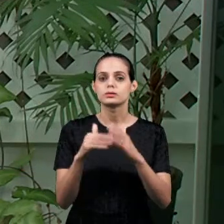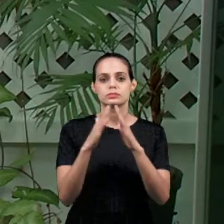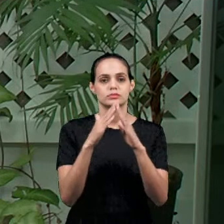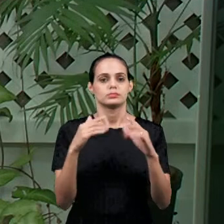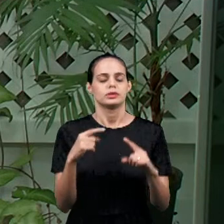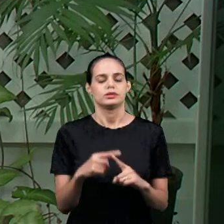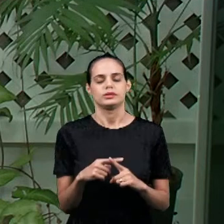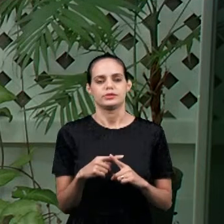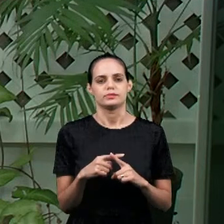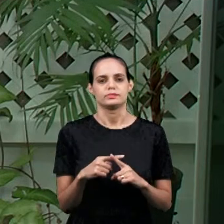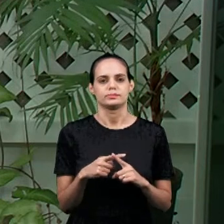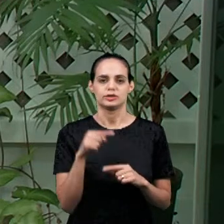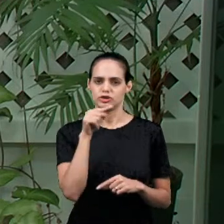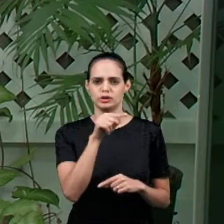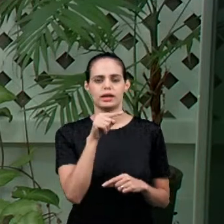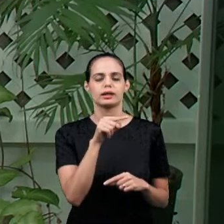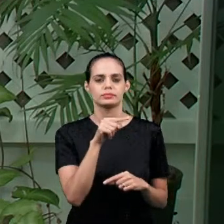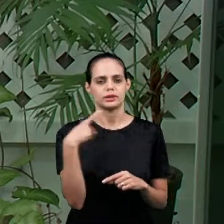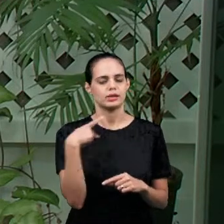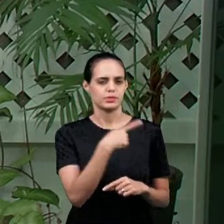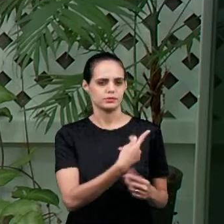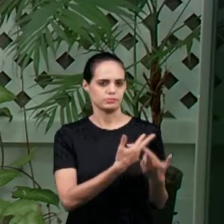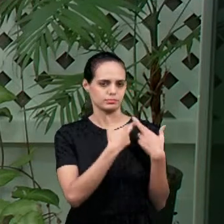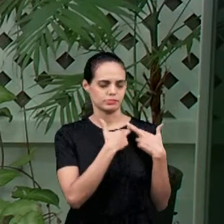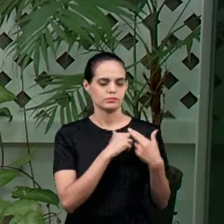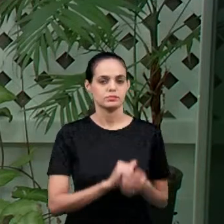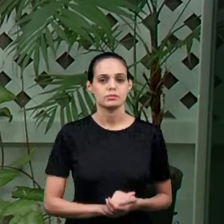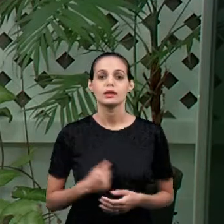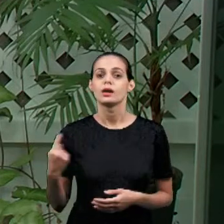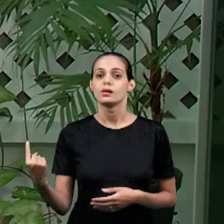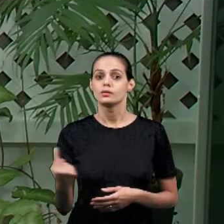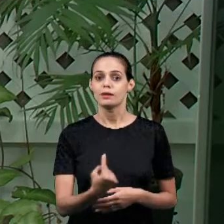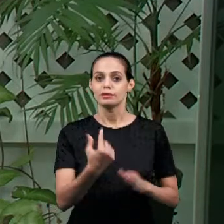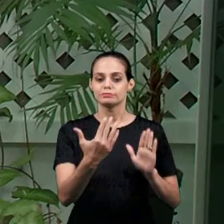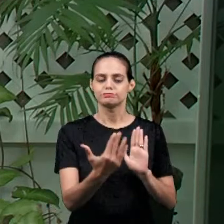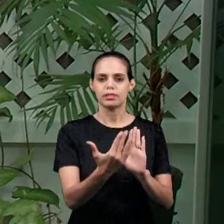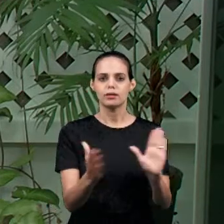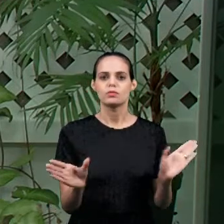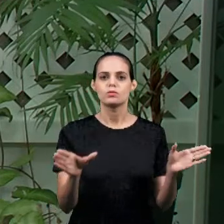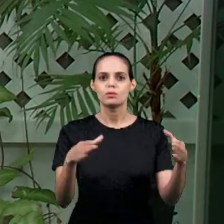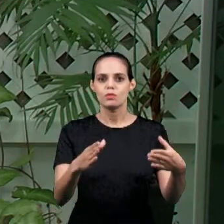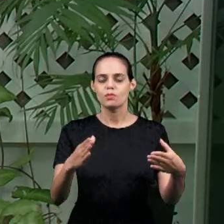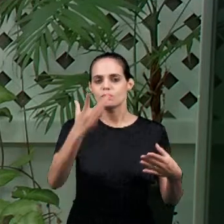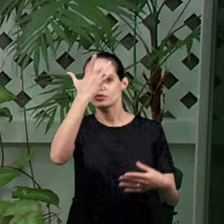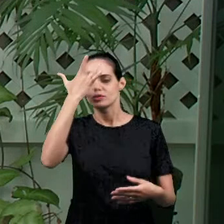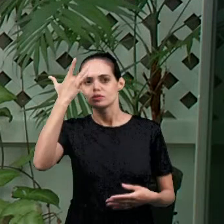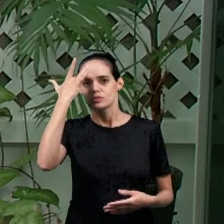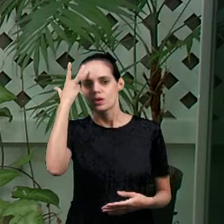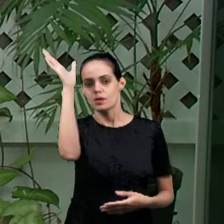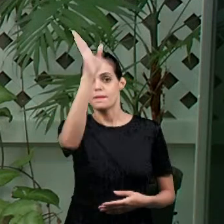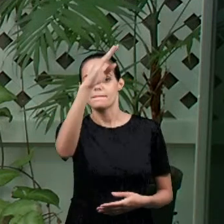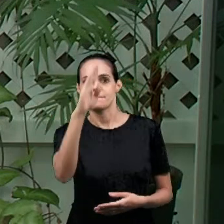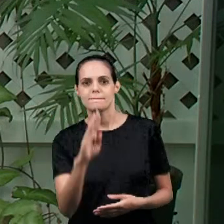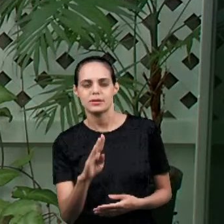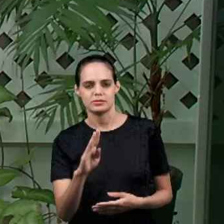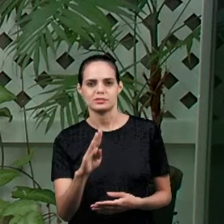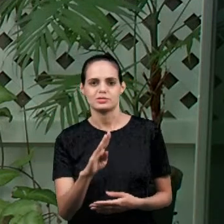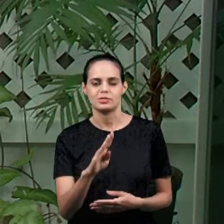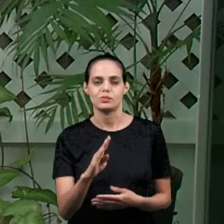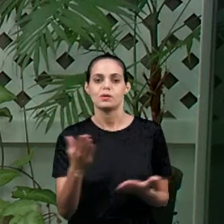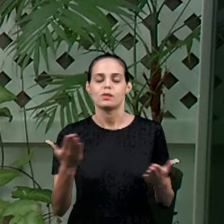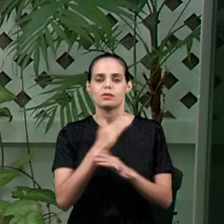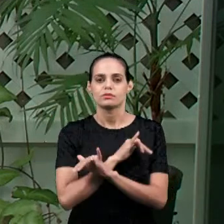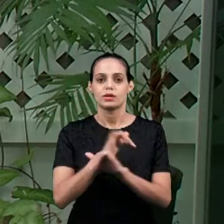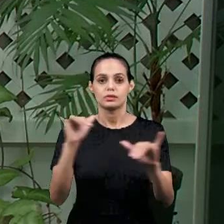meus queridos, nós estamos diante de um grupo de irmãos falando de todo o Brasil. Eu quero dizer e deixar bem